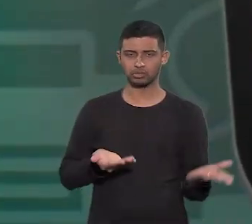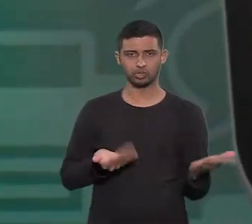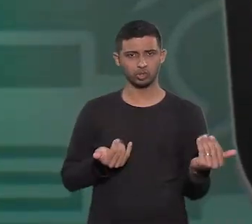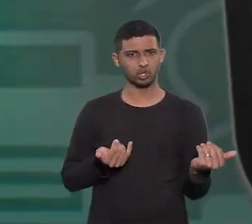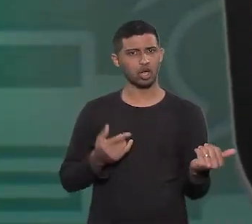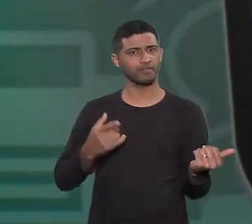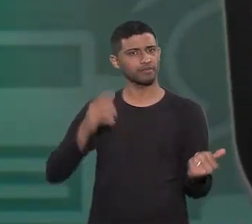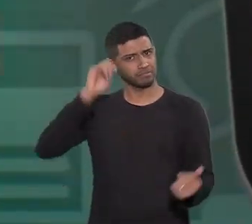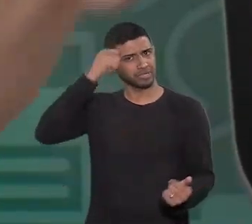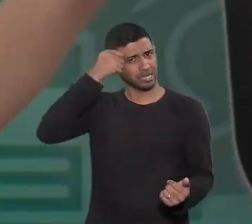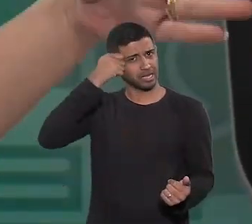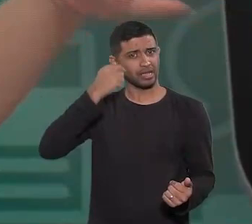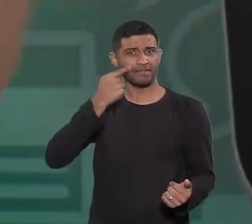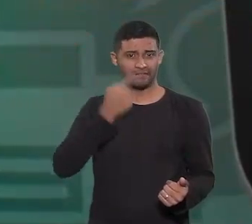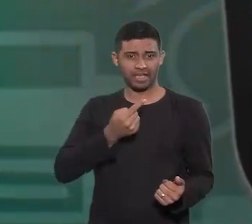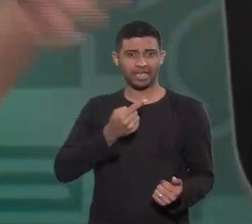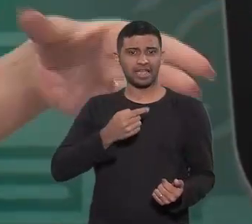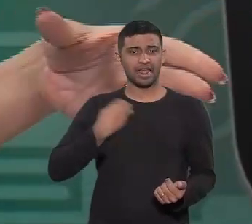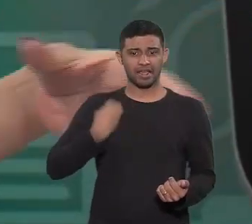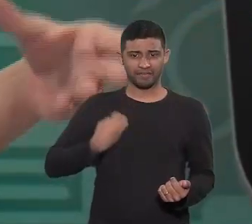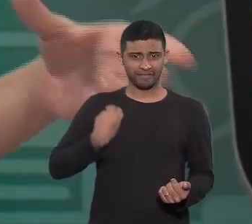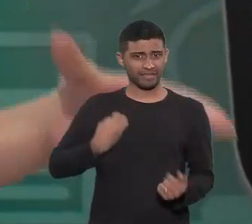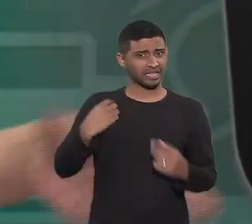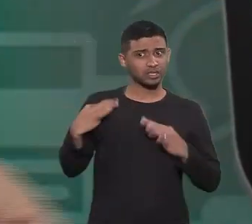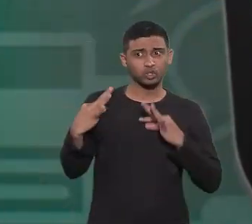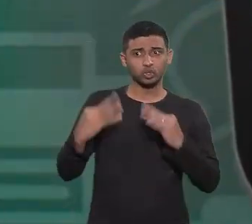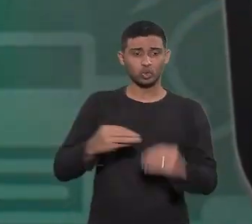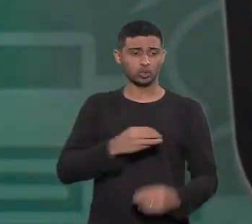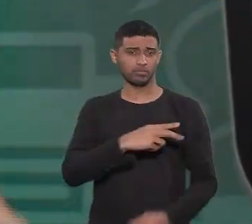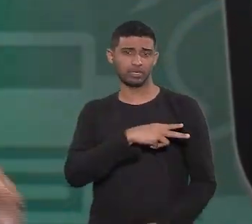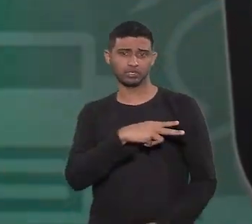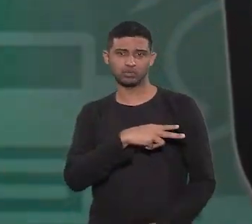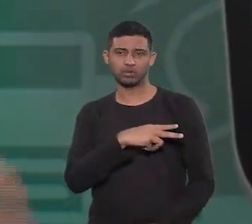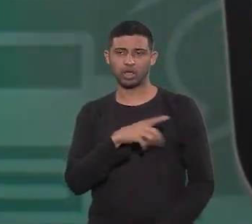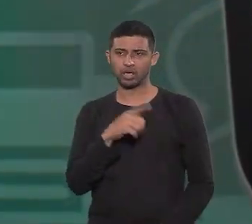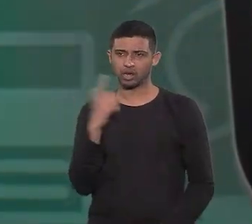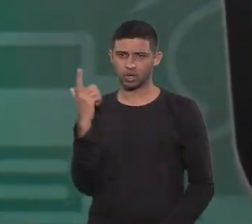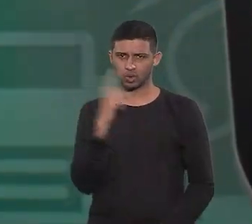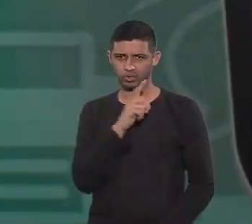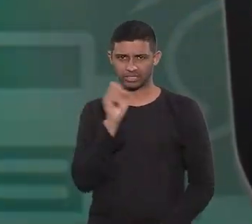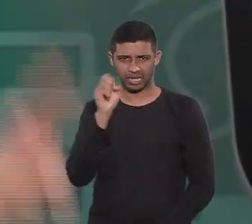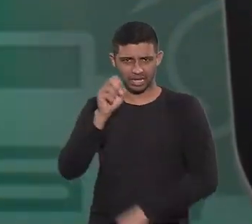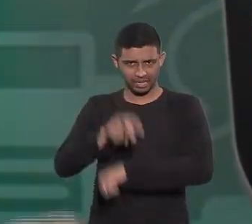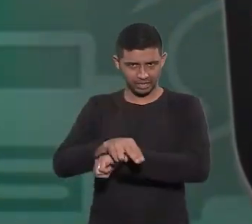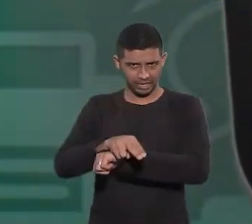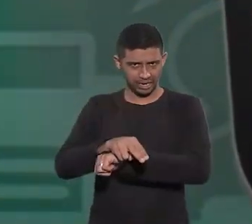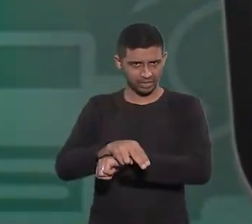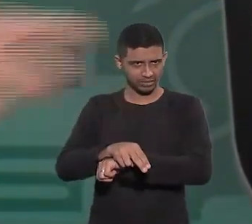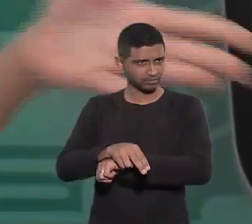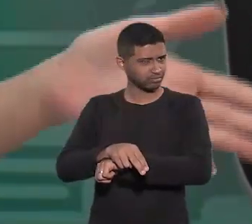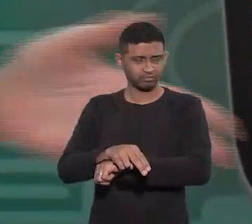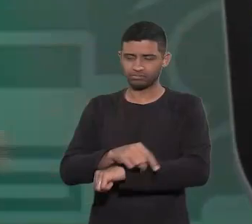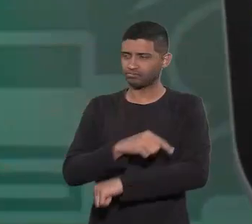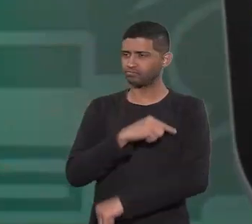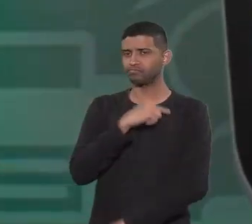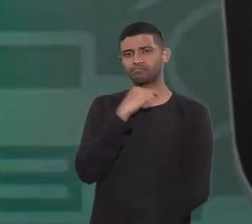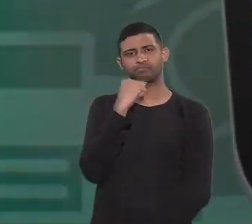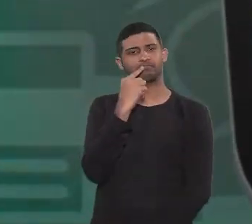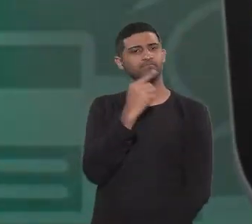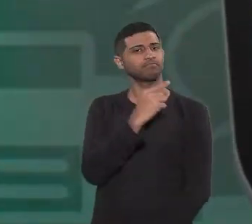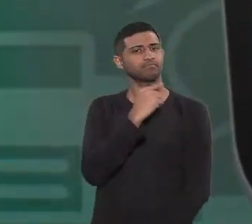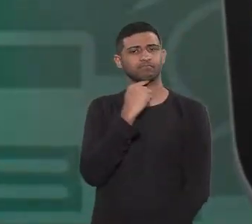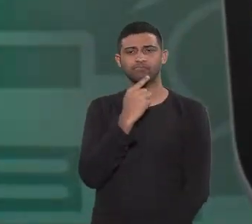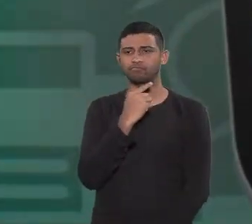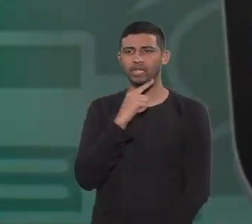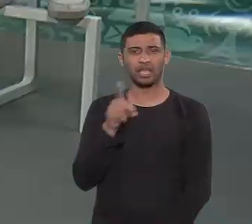jovem negro tiver cursado a vida inteira uma escola particular, ele não entra na política como os